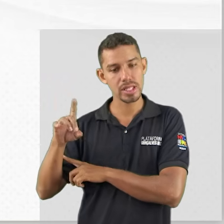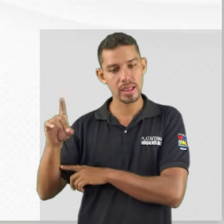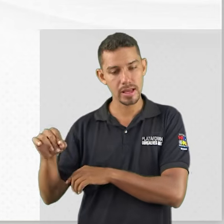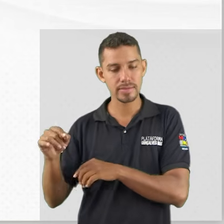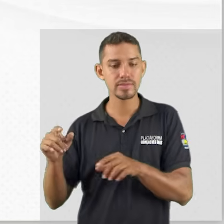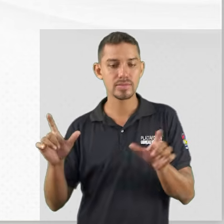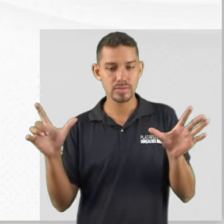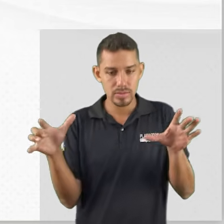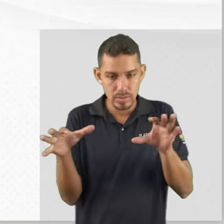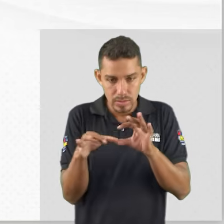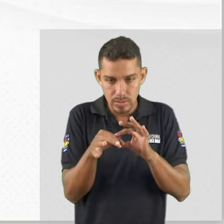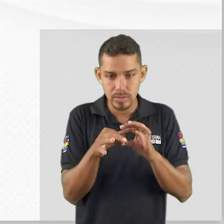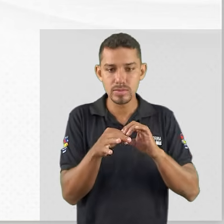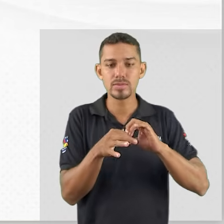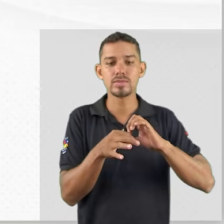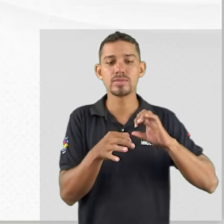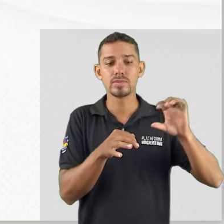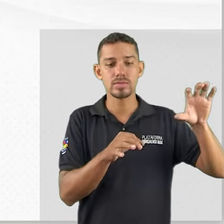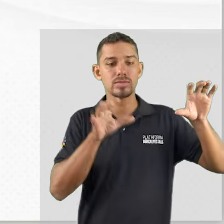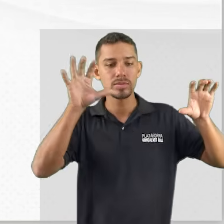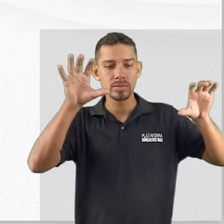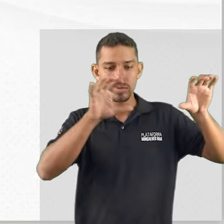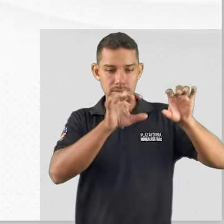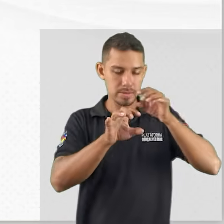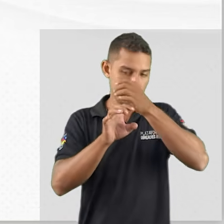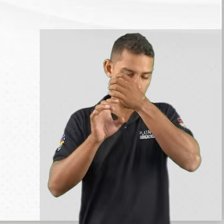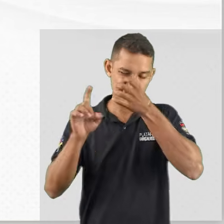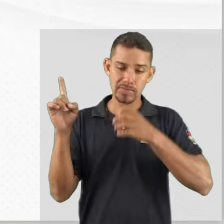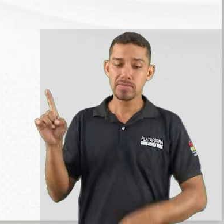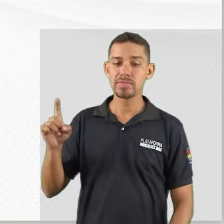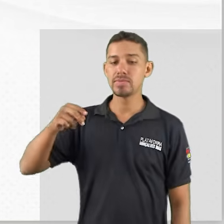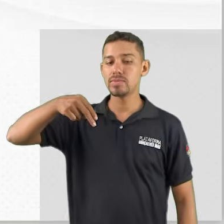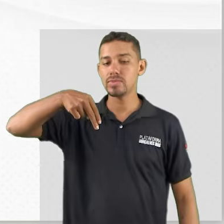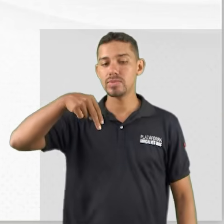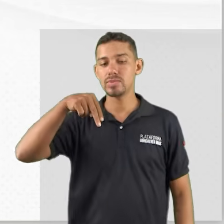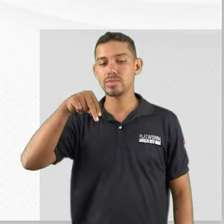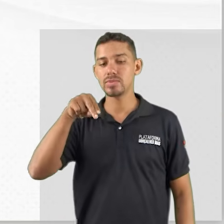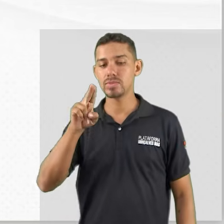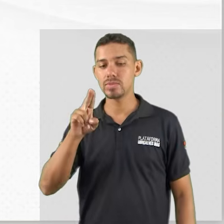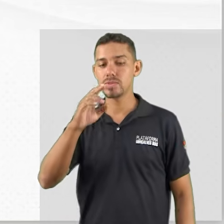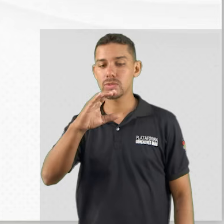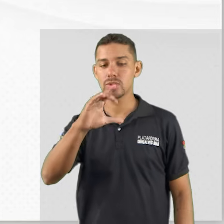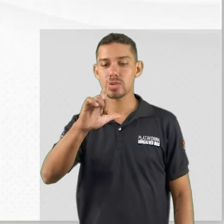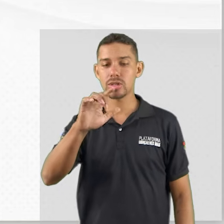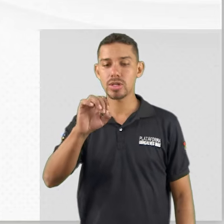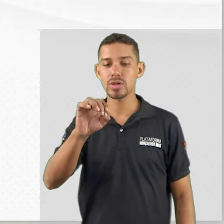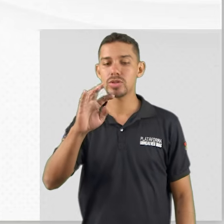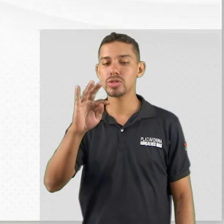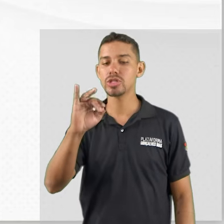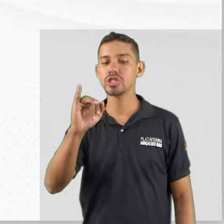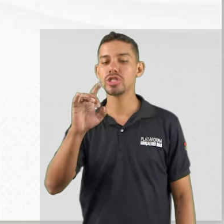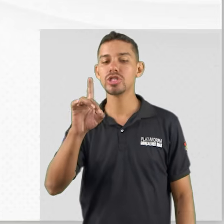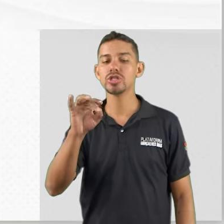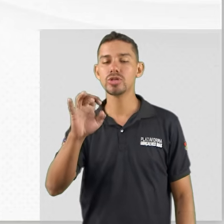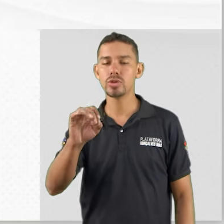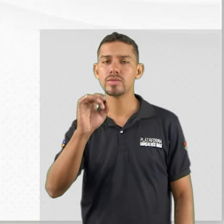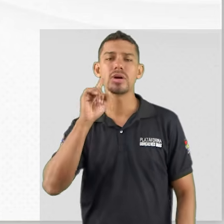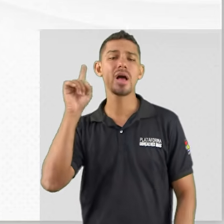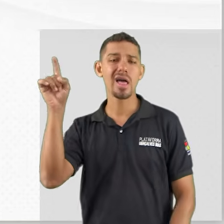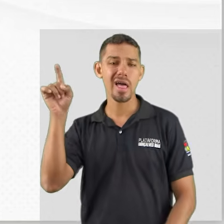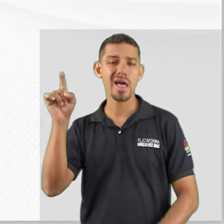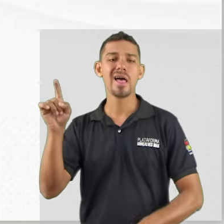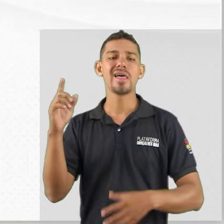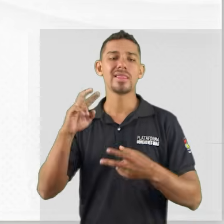um açúcar e uma base nitrogenada, eu tenho a formação de um nucleotídeo, que é a unidade básica